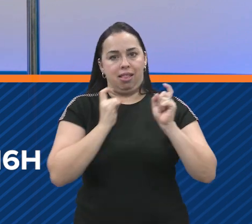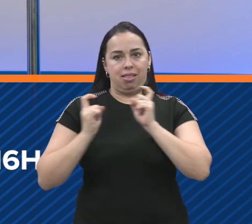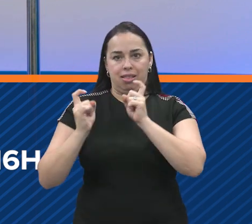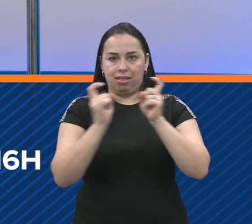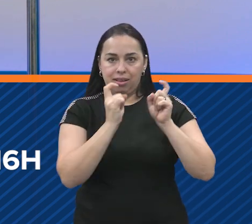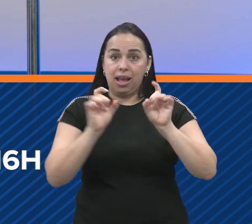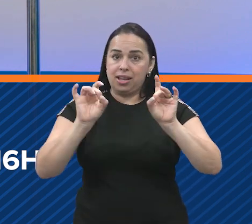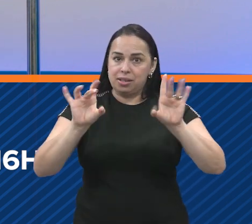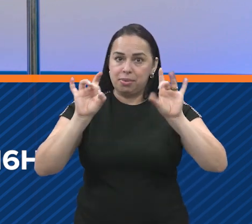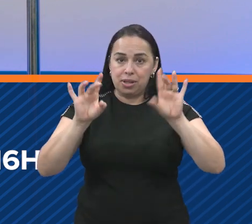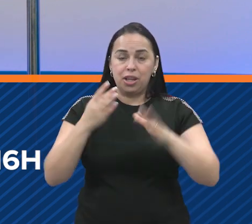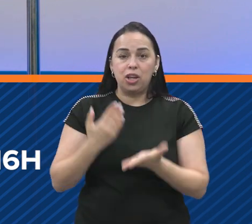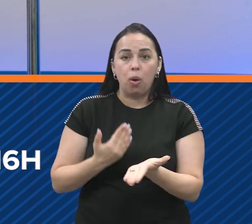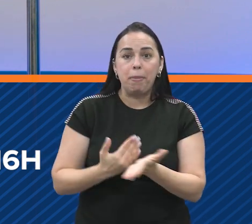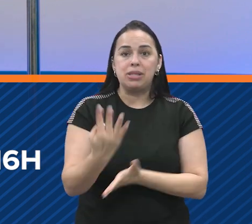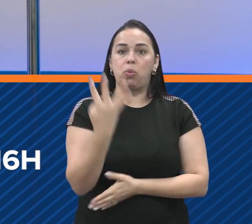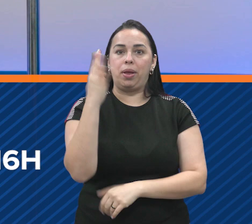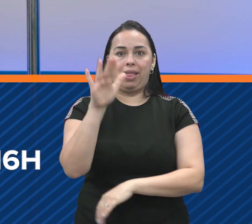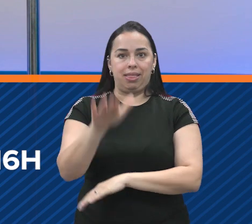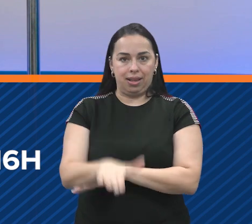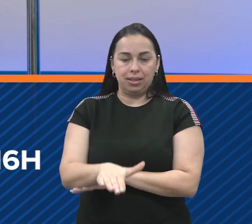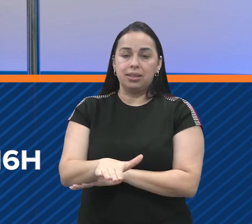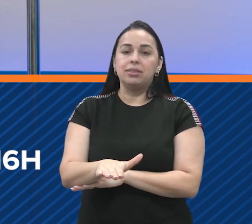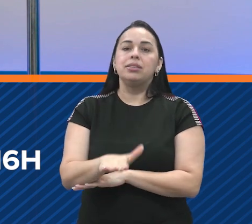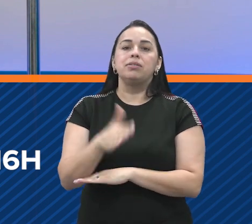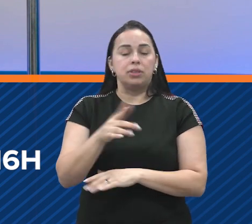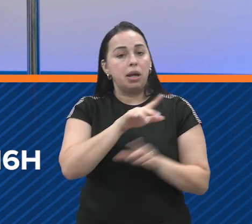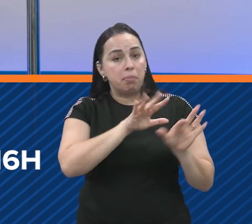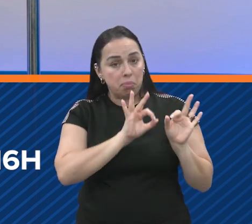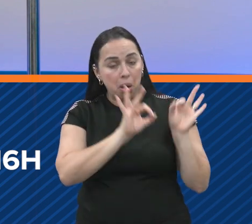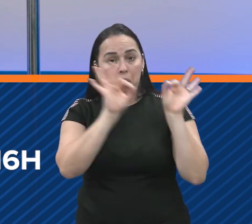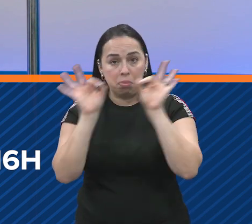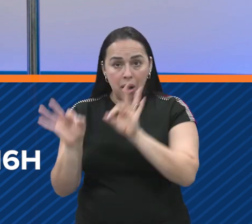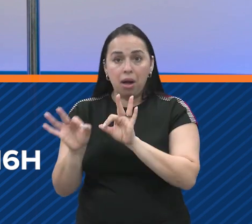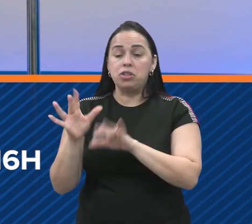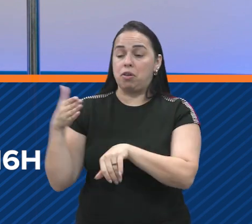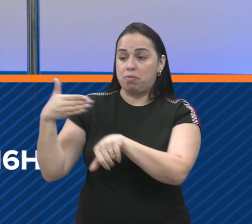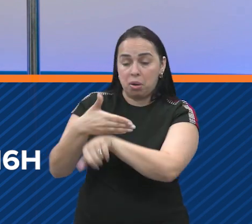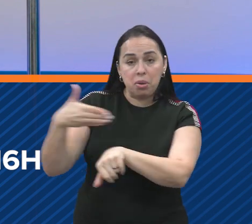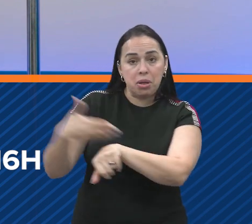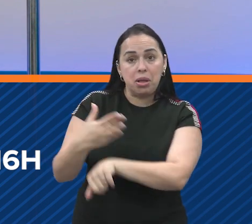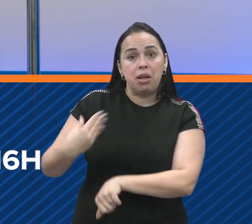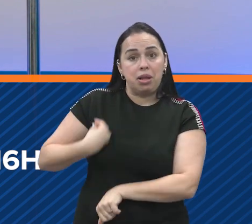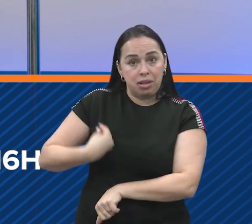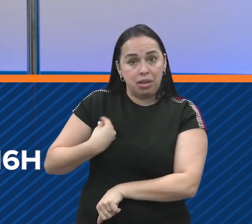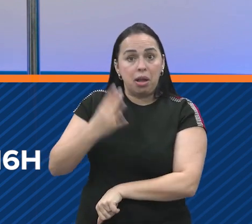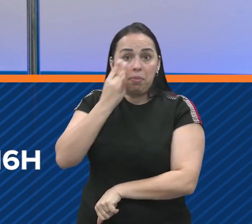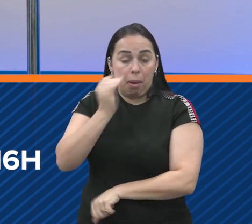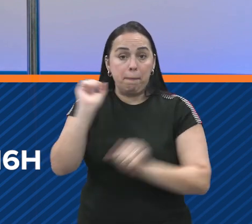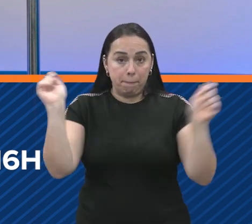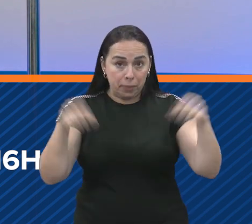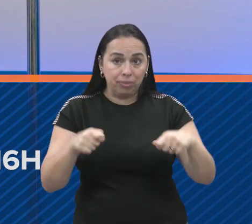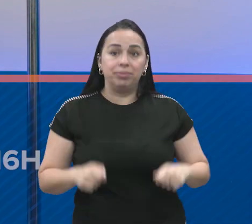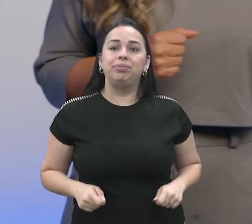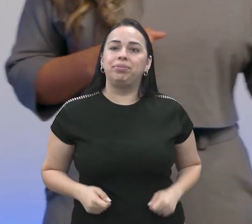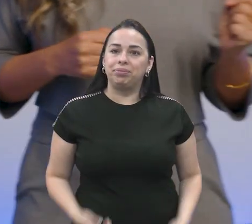sessão ordinária, a partir das 4 horas da tarde. Você pode participar presencialmente da